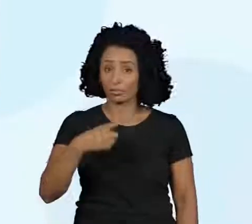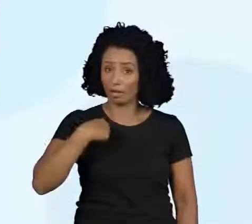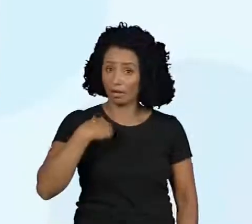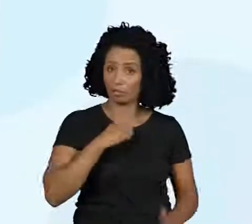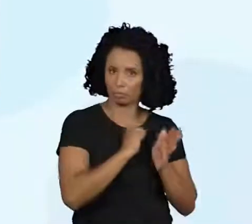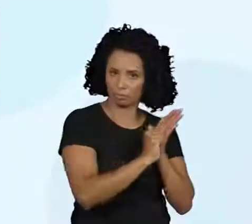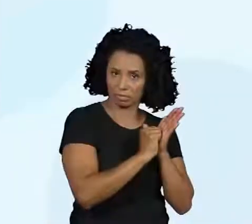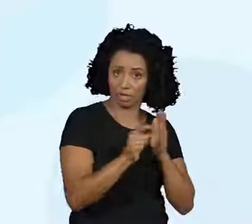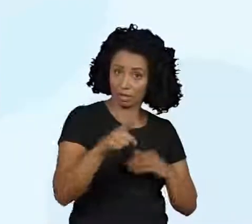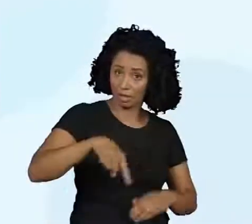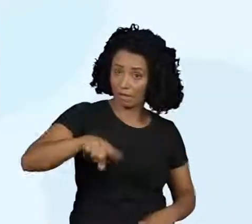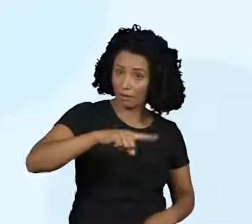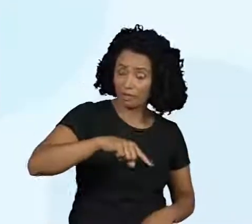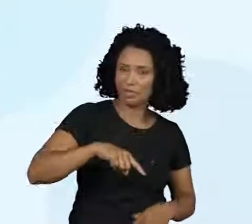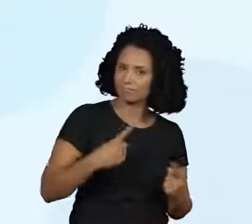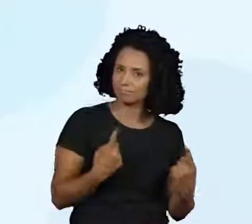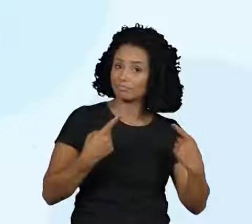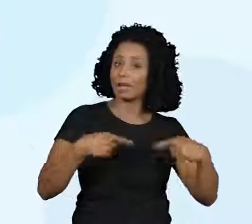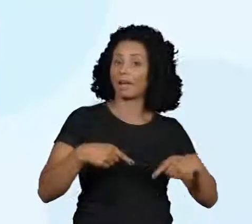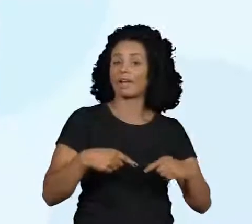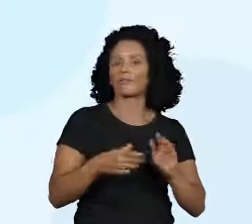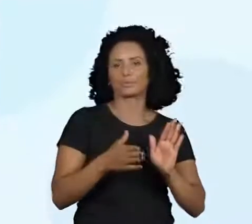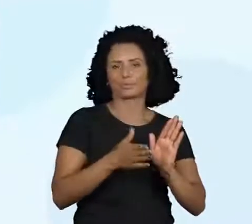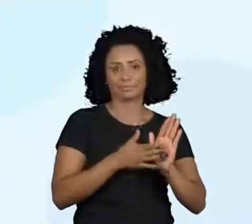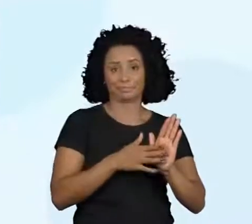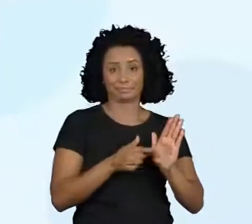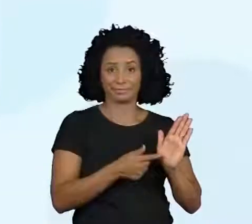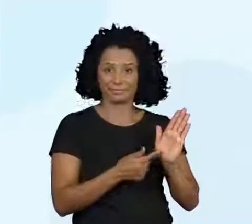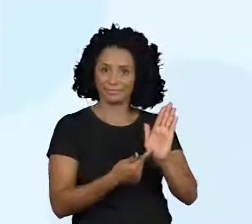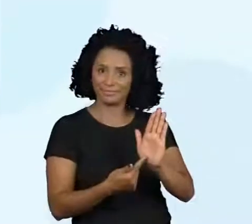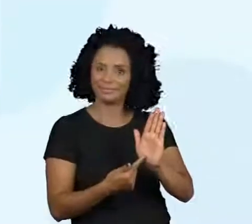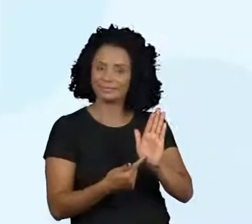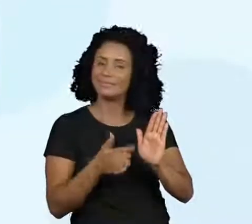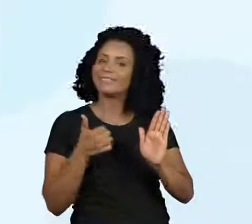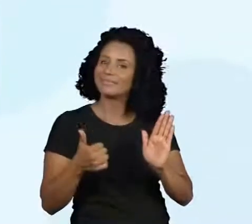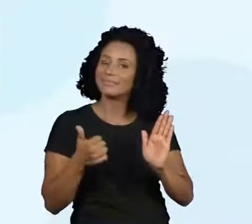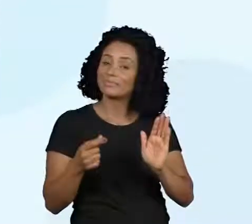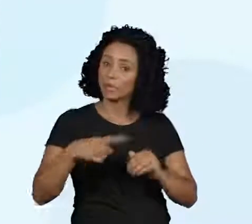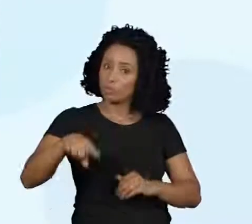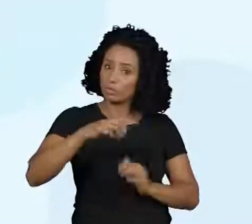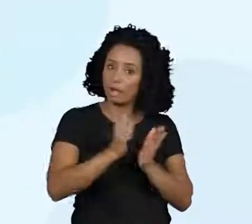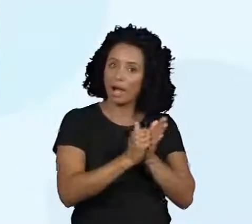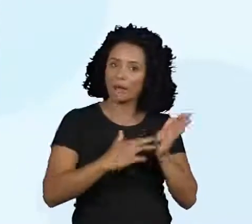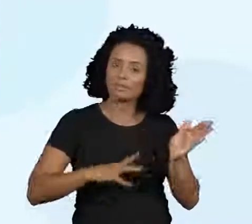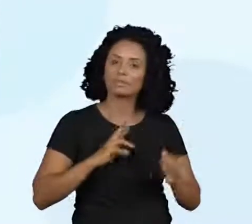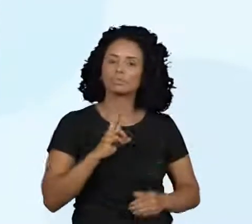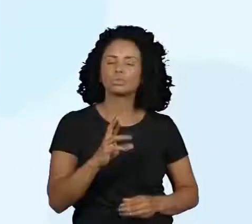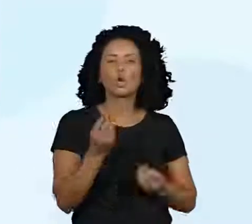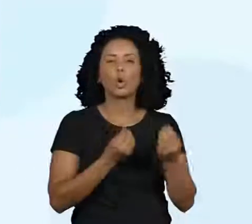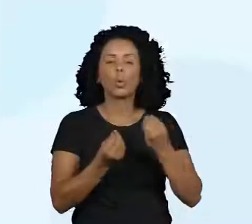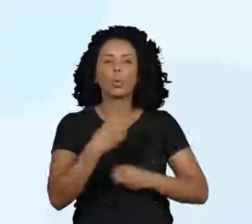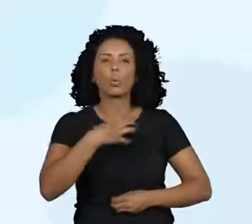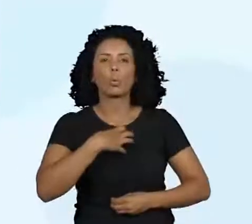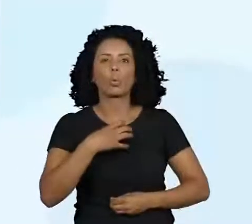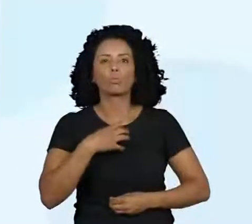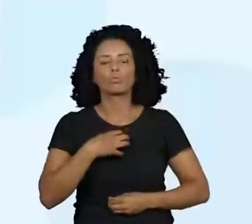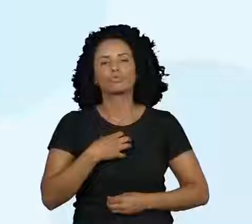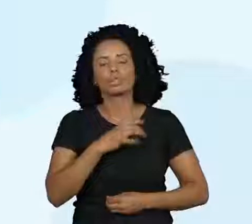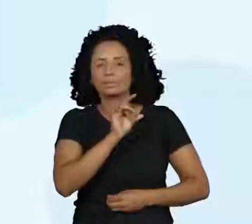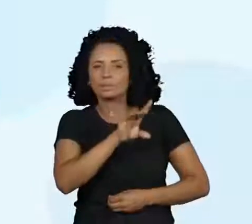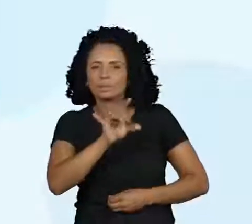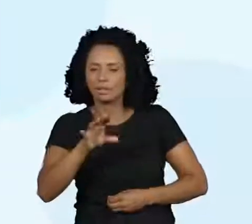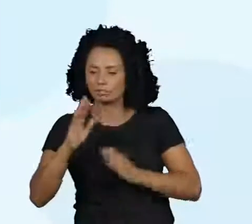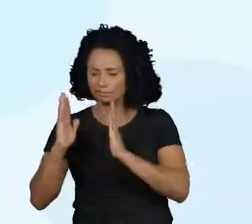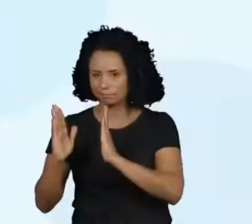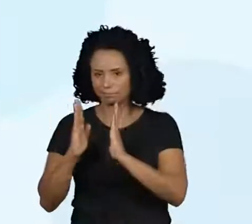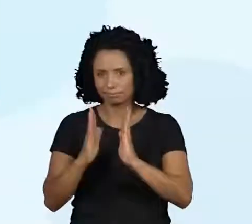fazerem aí o desafio da aula, tá bom? Então, realizem aí a ordem e a posição dos organismos em cada